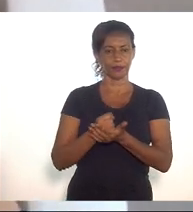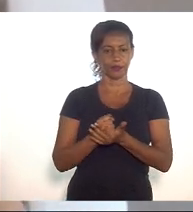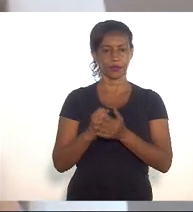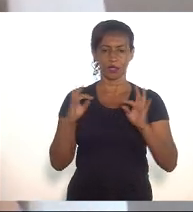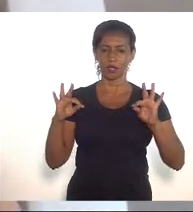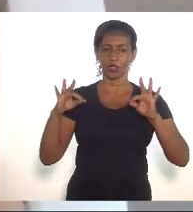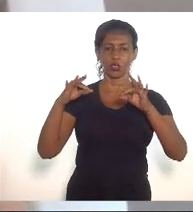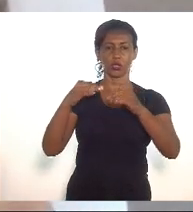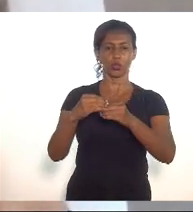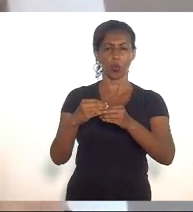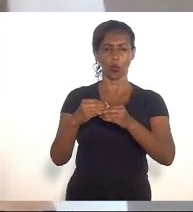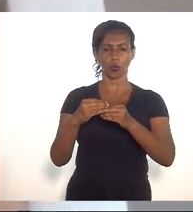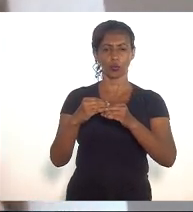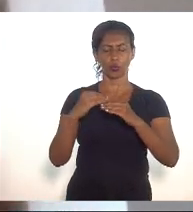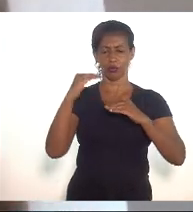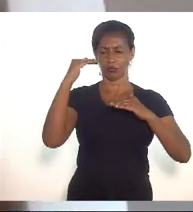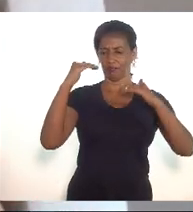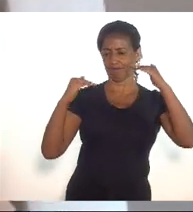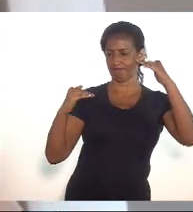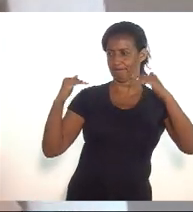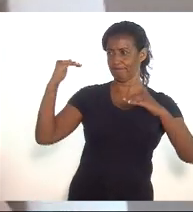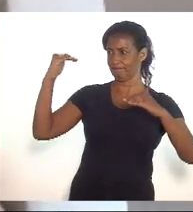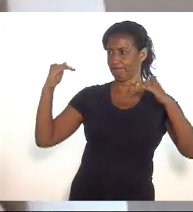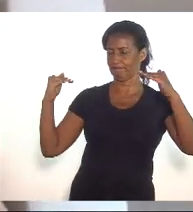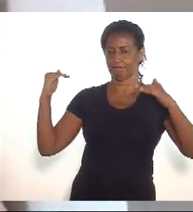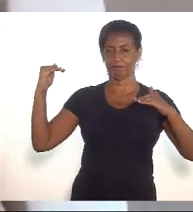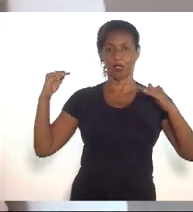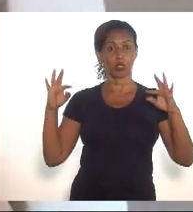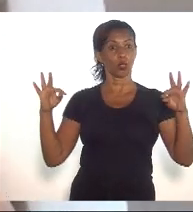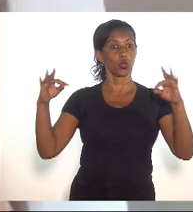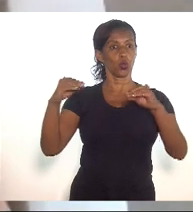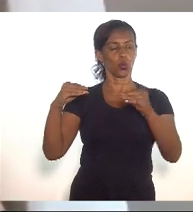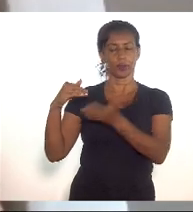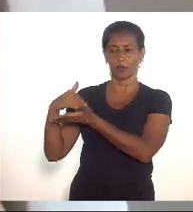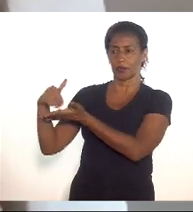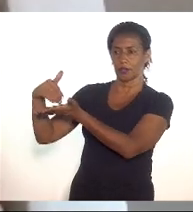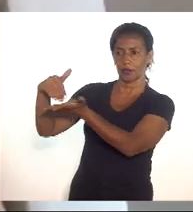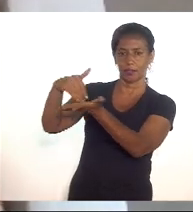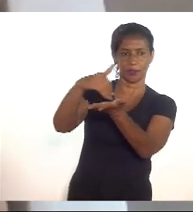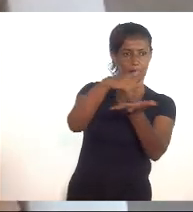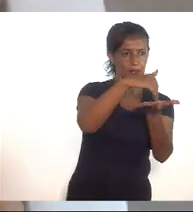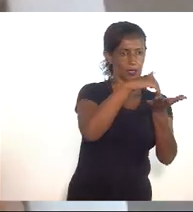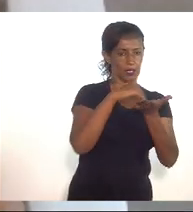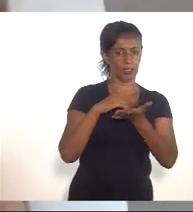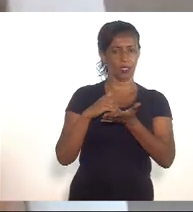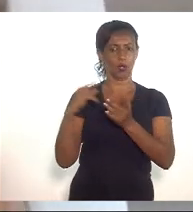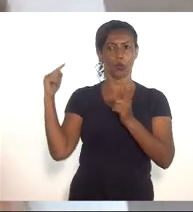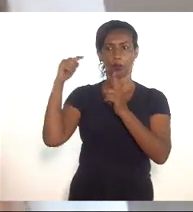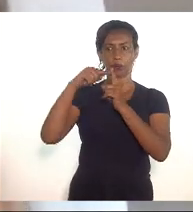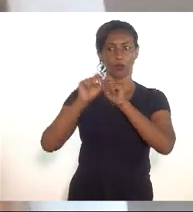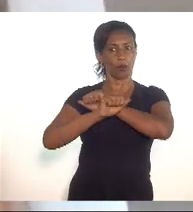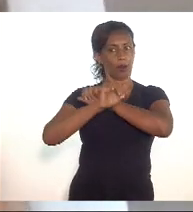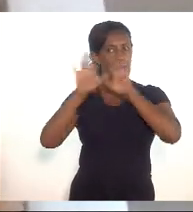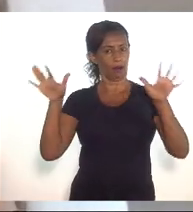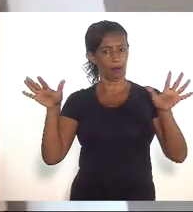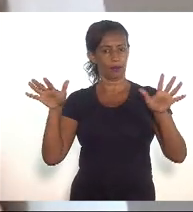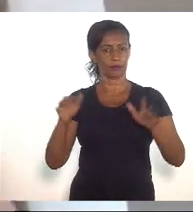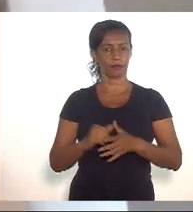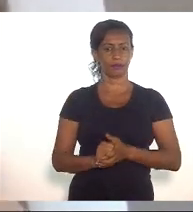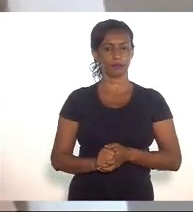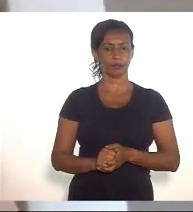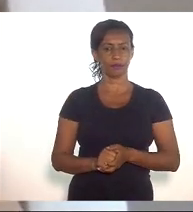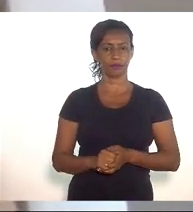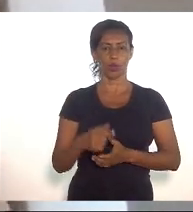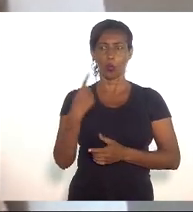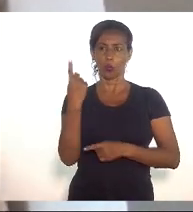em todos esses eixos que envolvam todas as secretarias, com objetivos muito claros, com